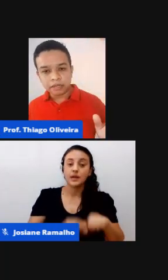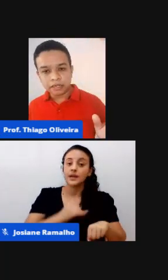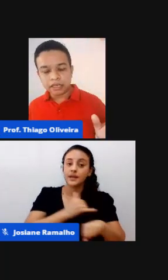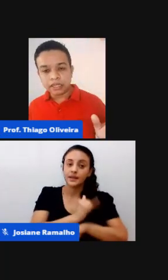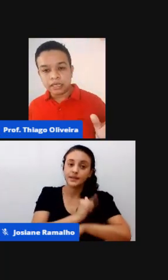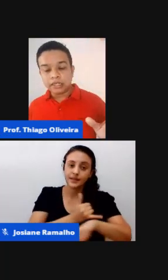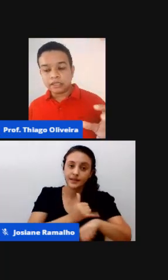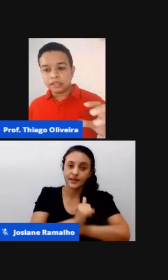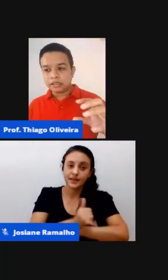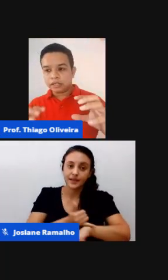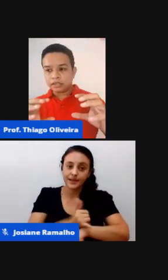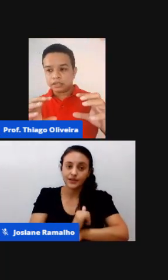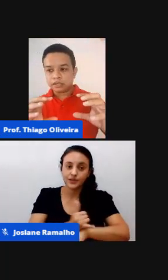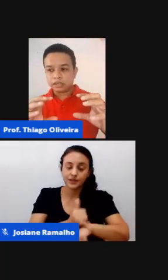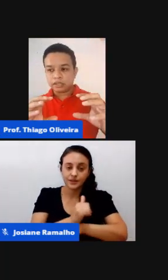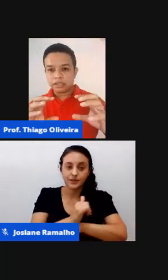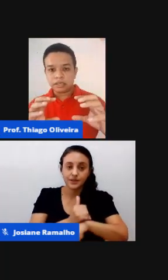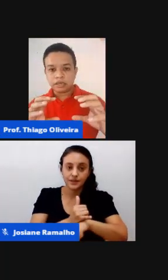para implementar